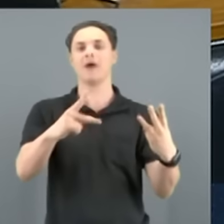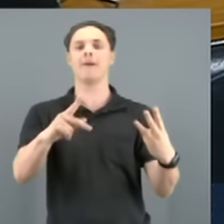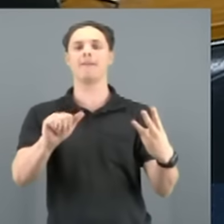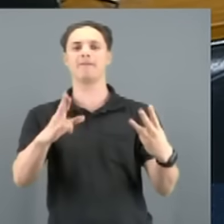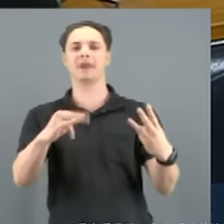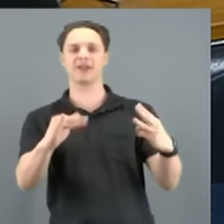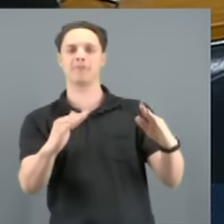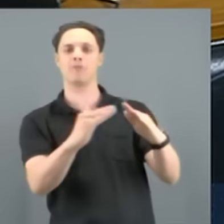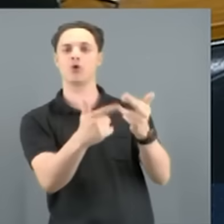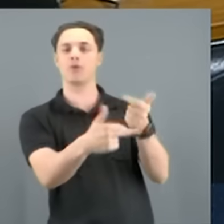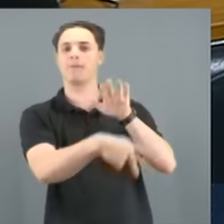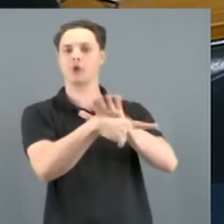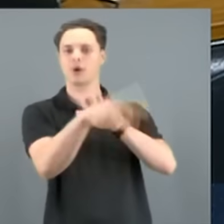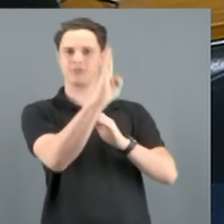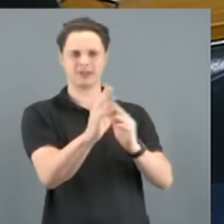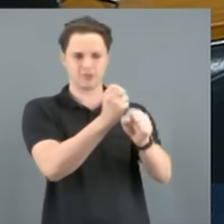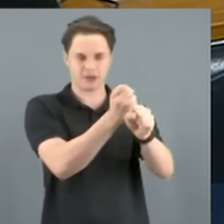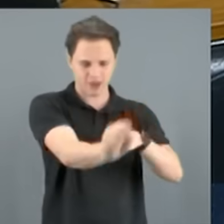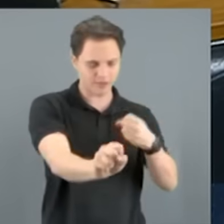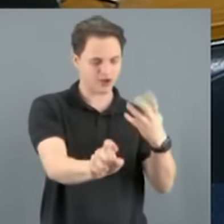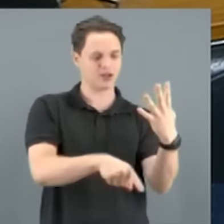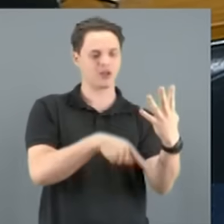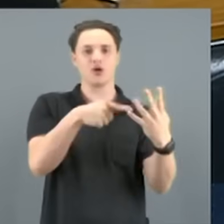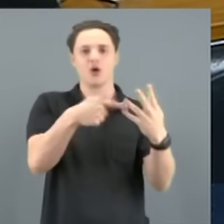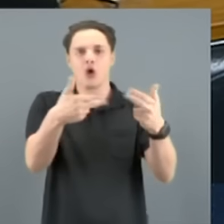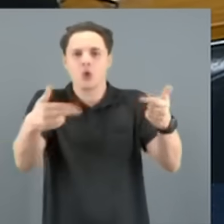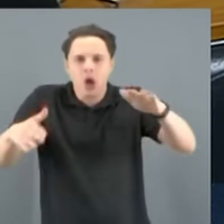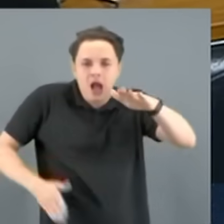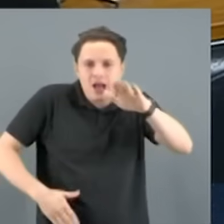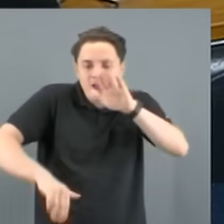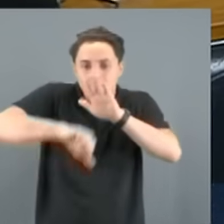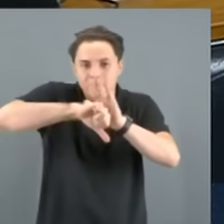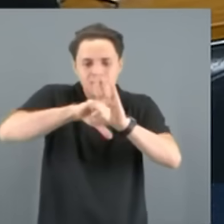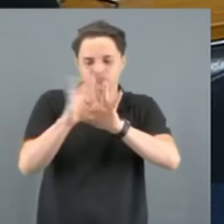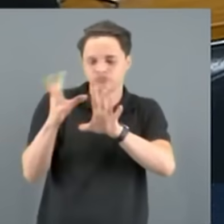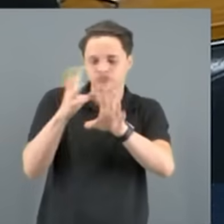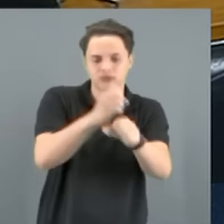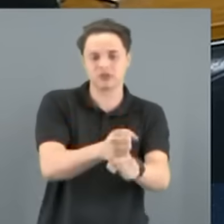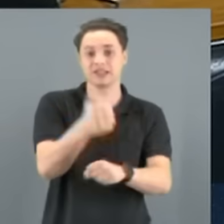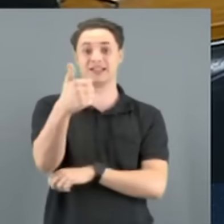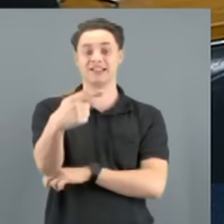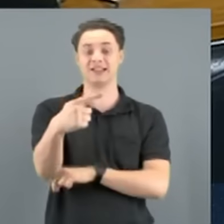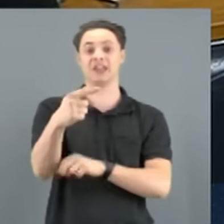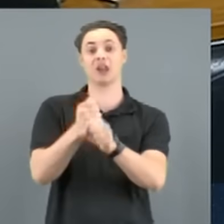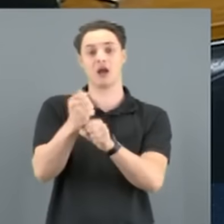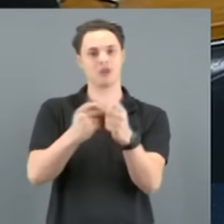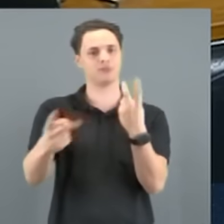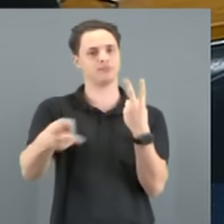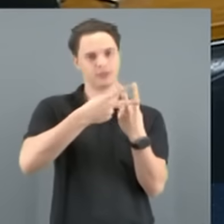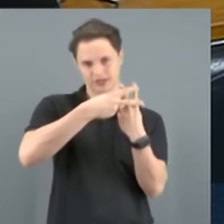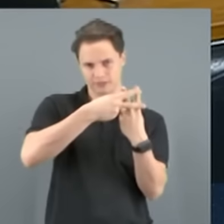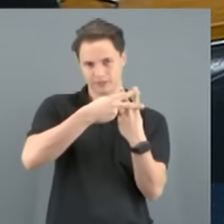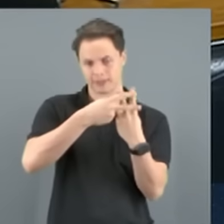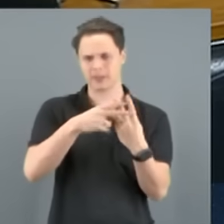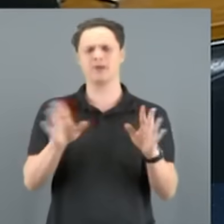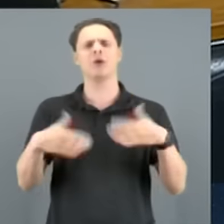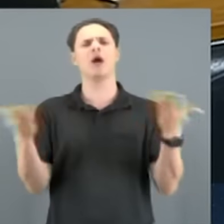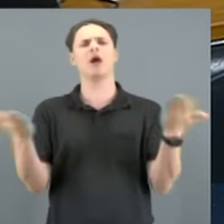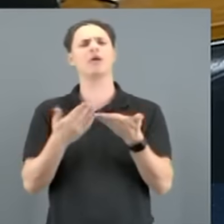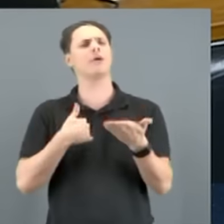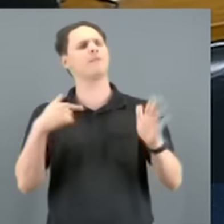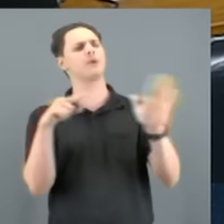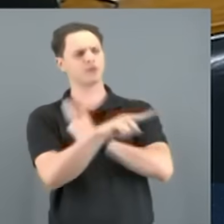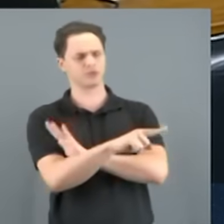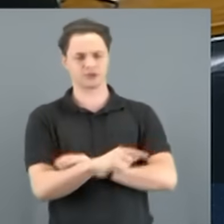a associação criminosa dois anos isso somar da 17 anos de prisão agora eu faço alguns questionamentos